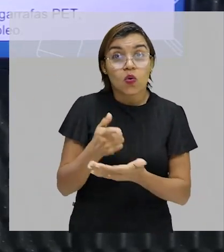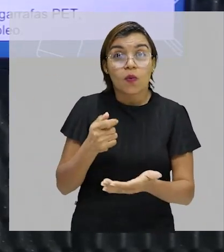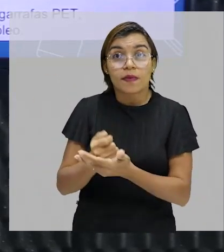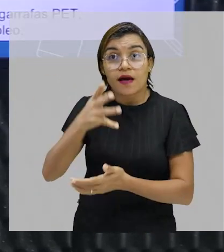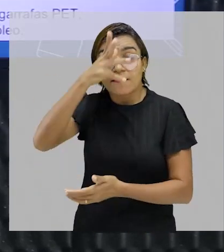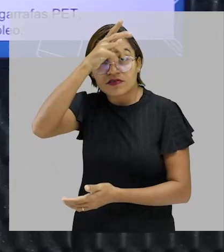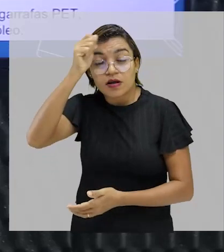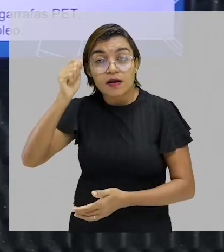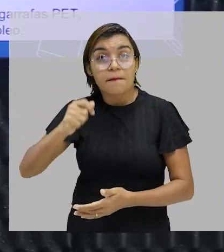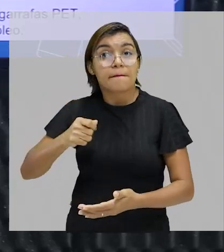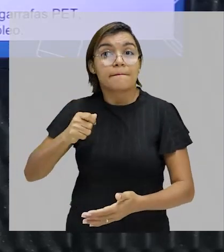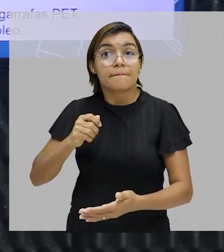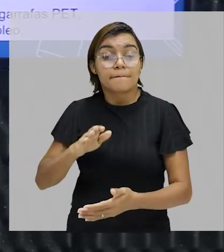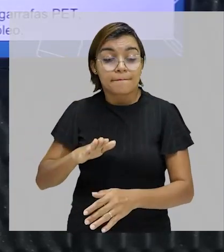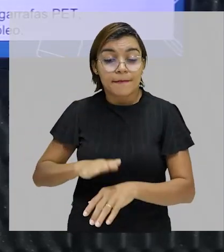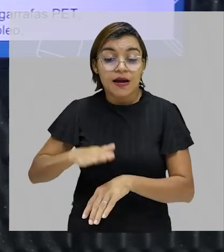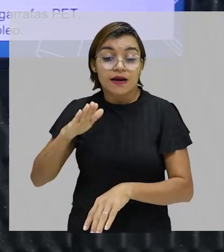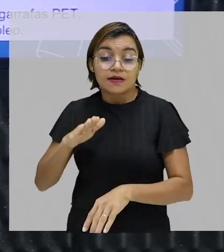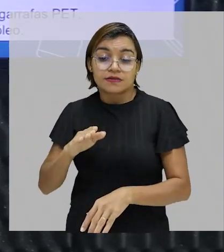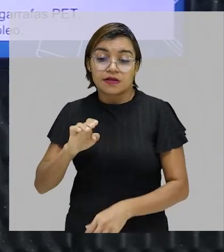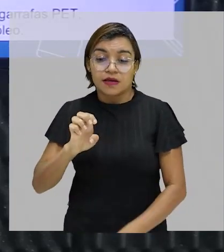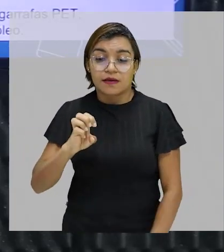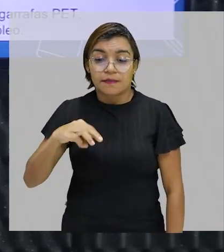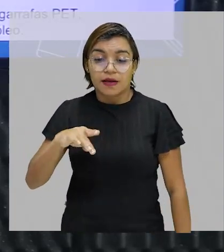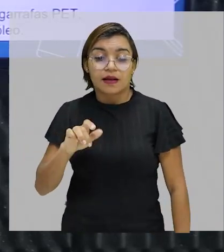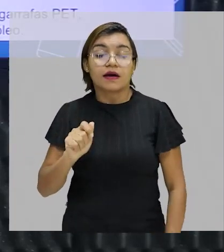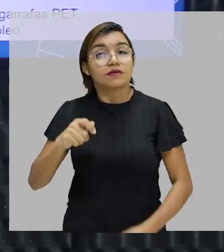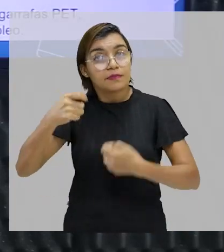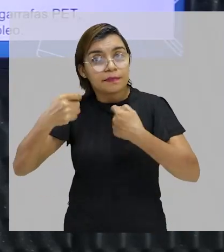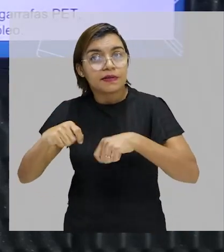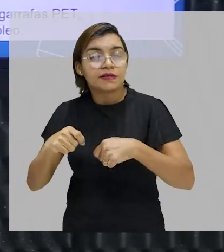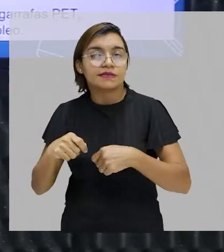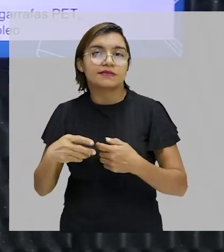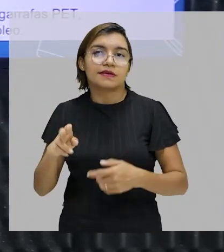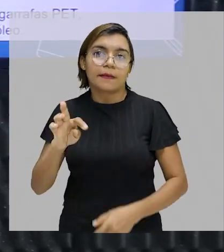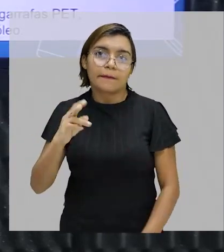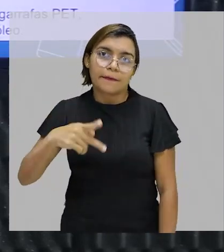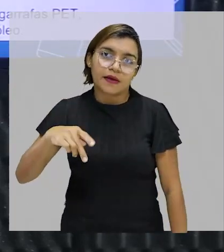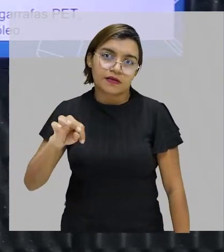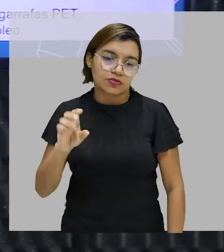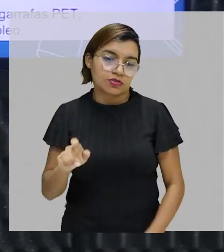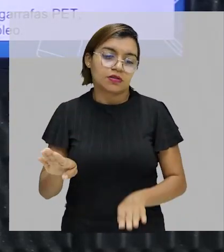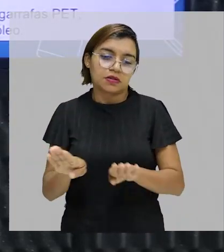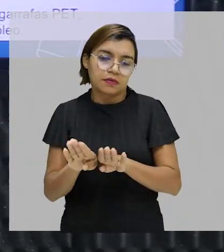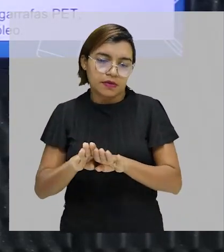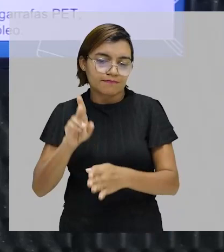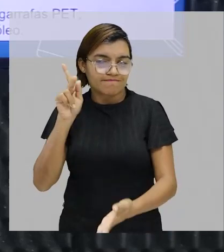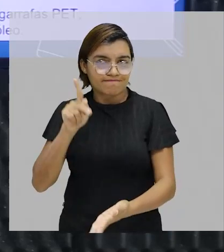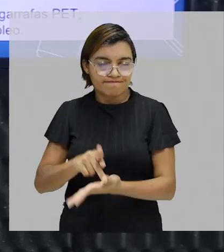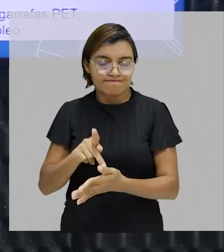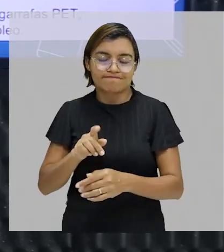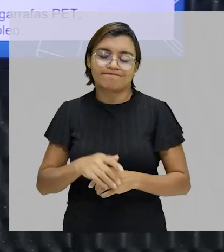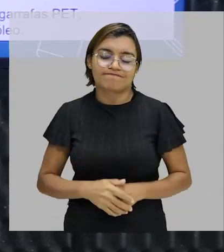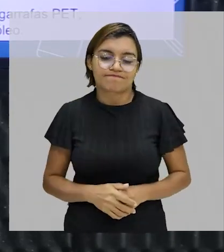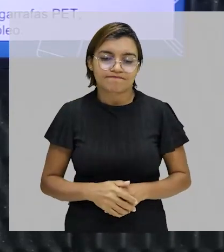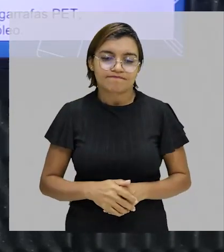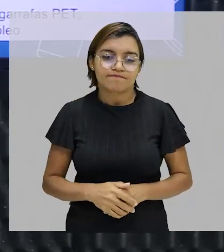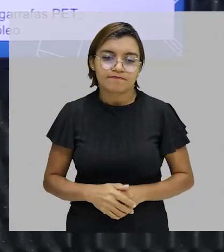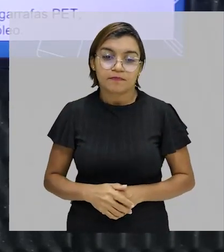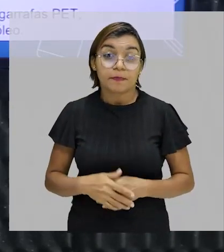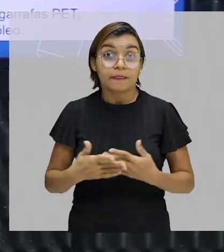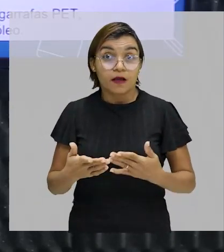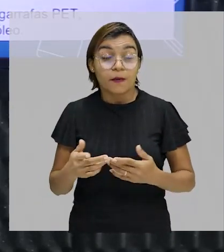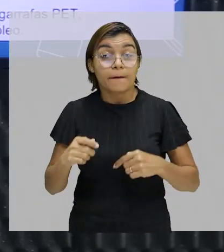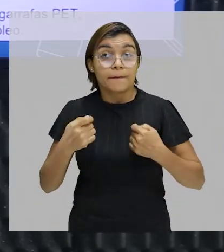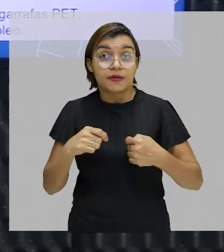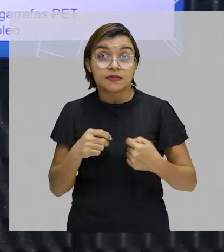mais embalagem será necessário. Então, também é correto. Tudo bem, turminha? Então, na verdade, a gente precisa